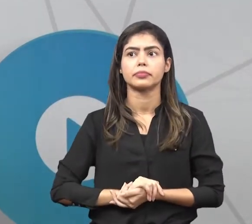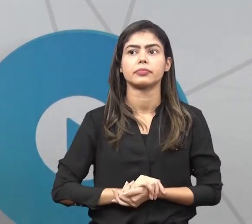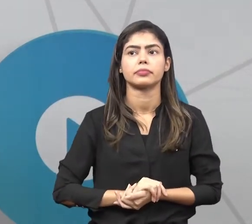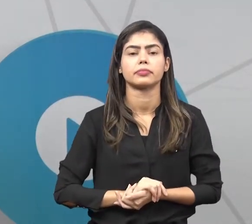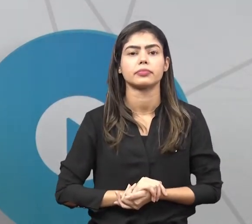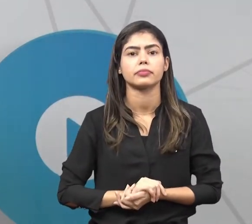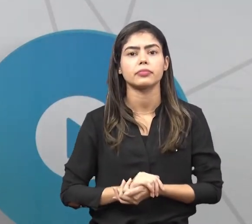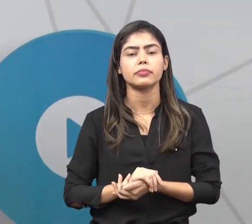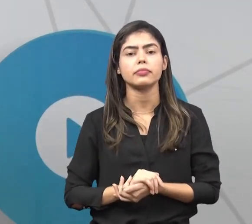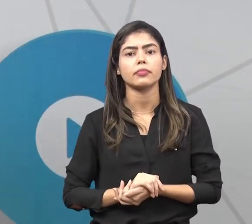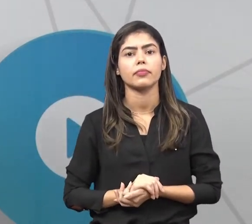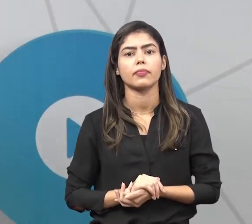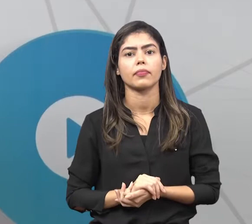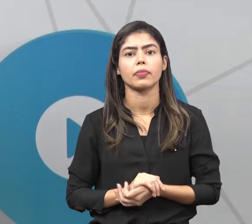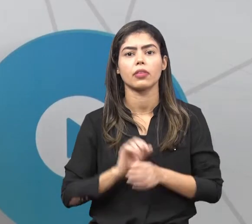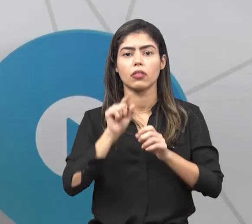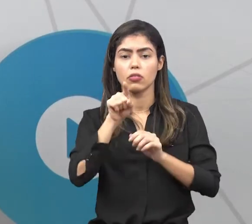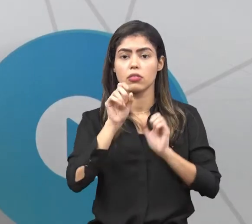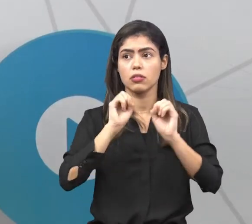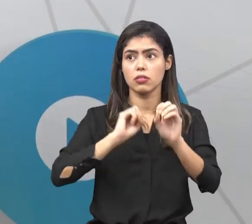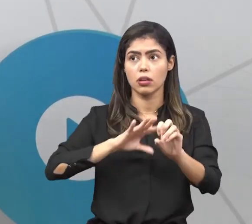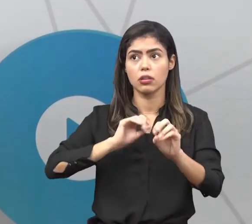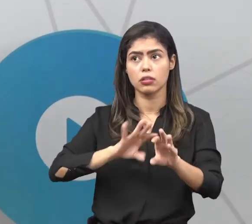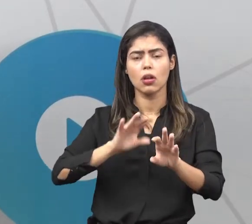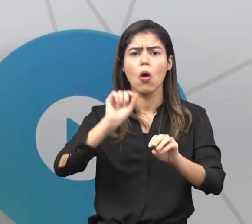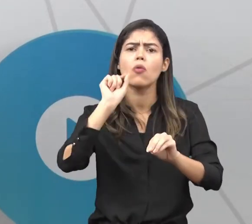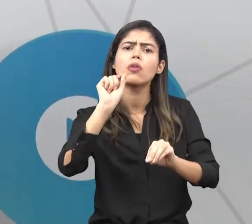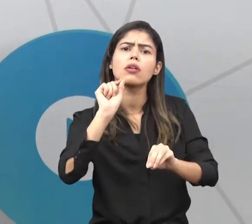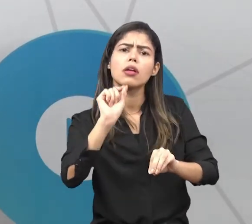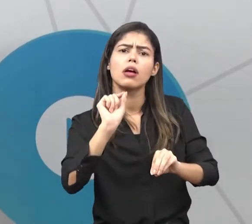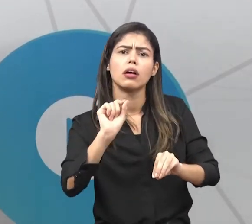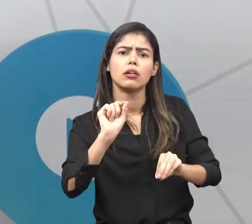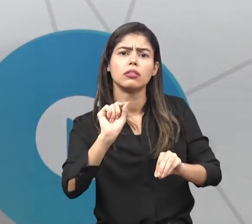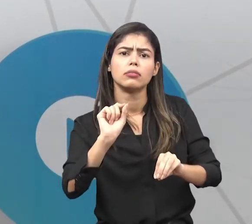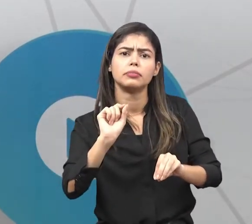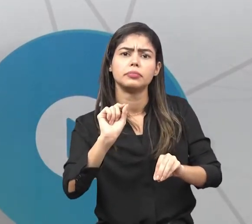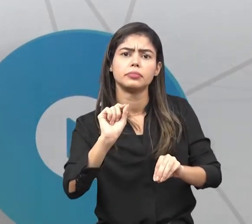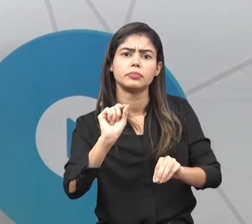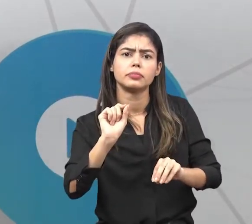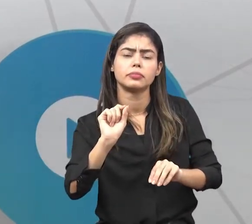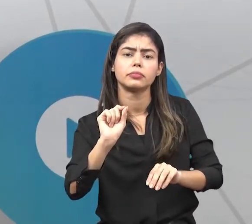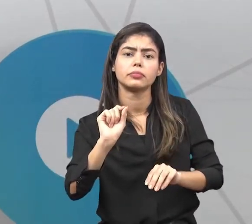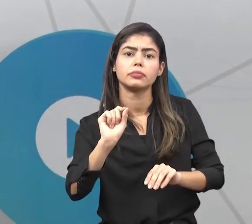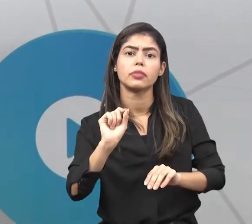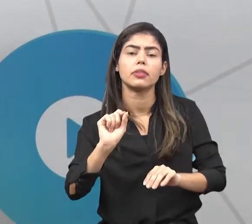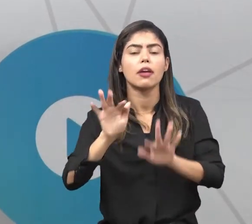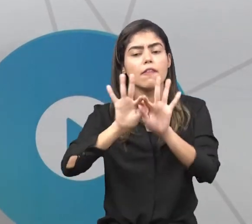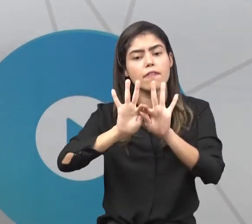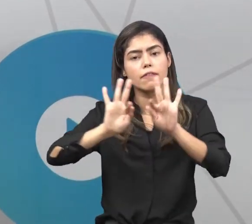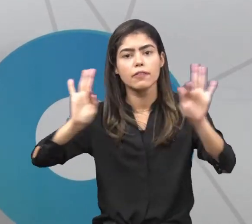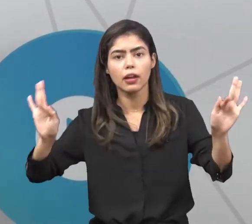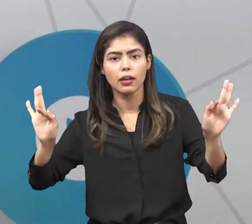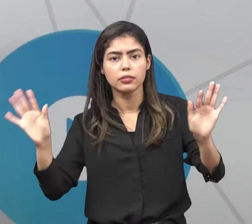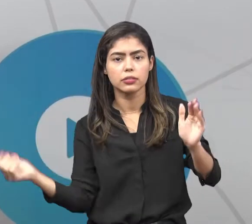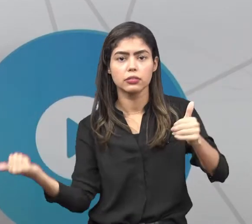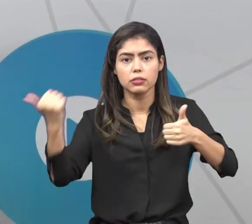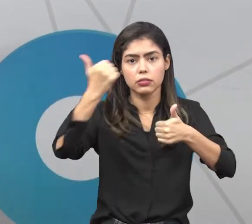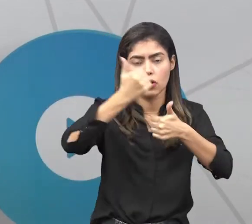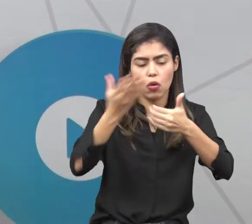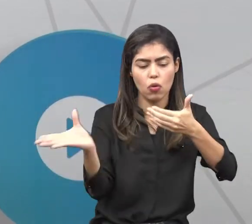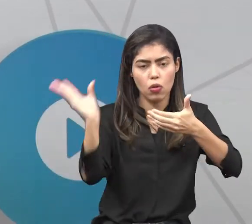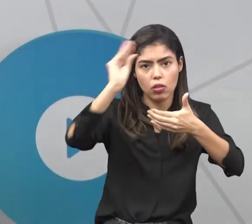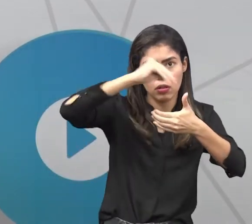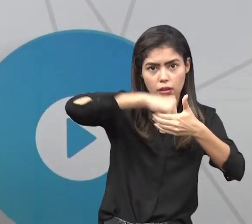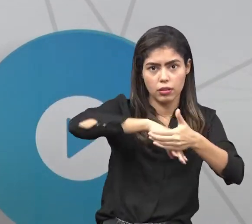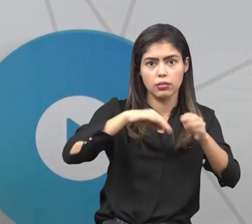Vamos tratar aqui, deixa eu te ensinar o que é essa frase adicional dentro de uma